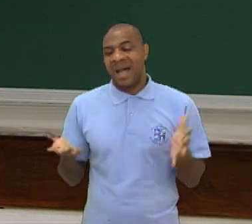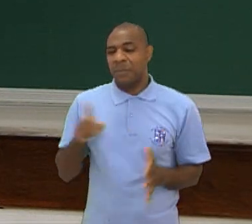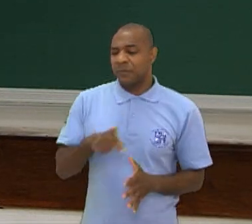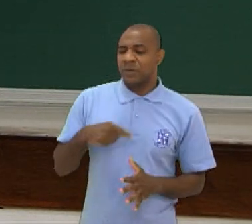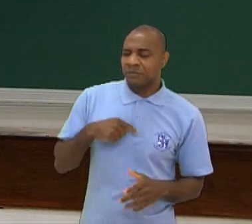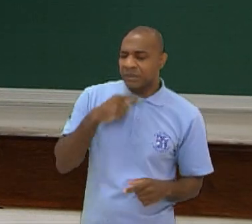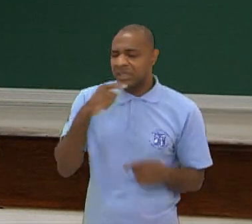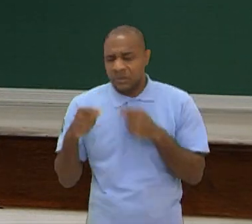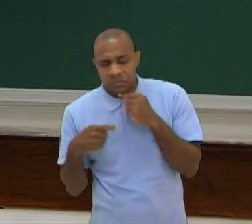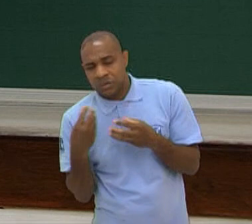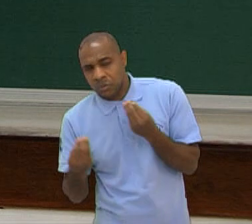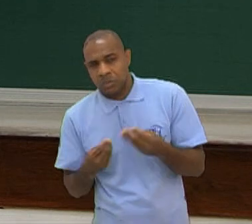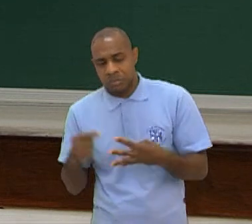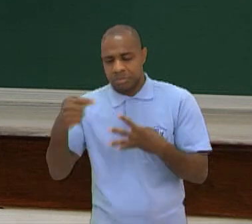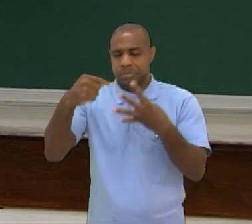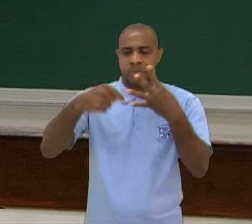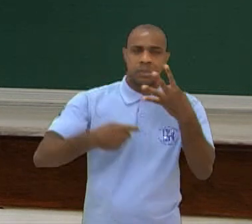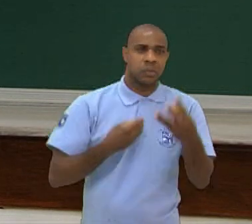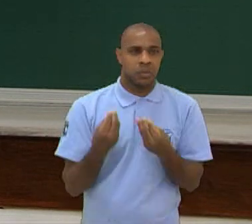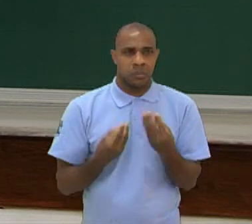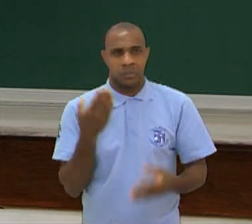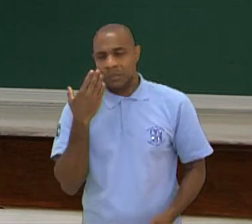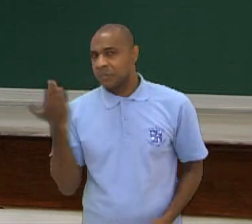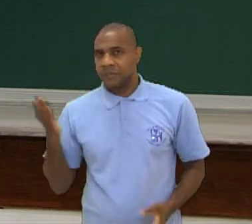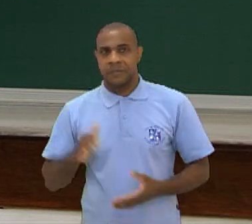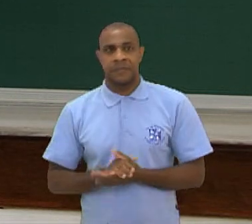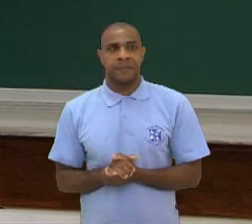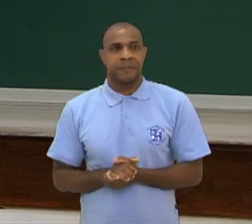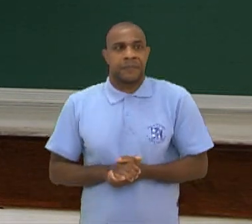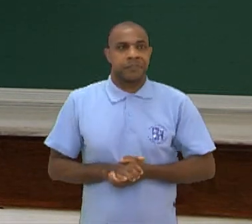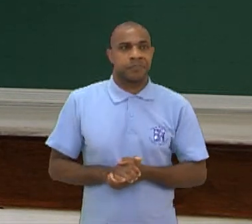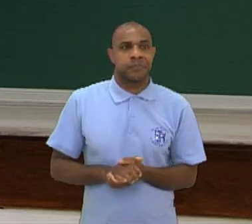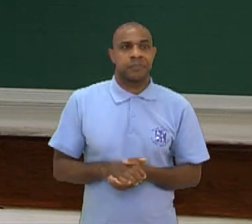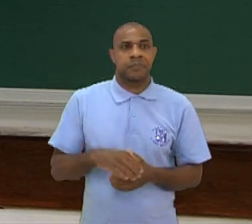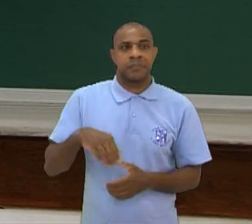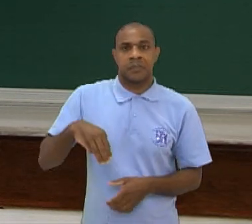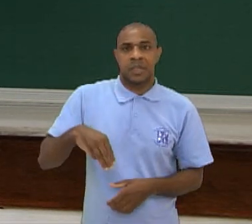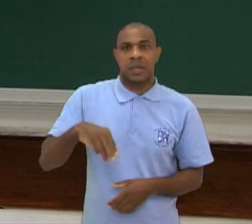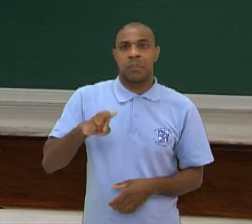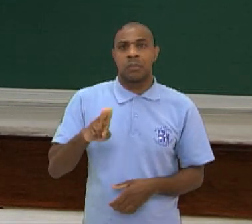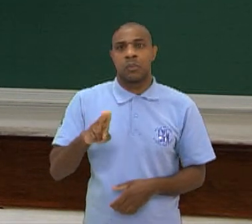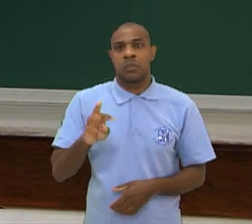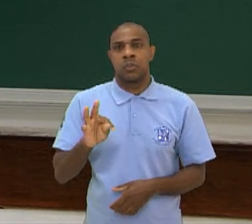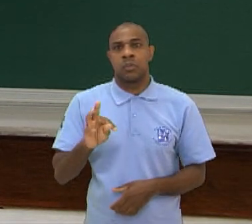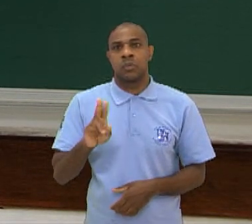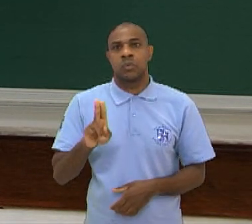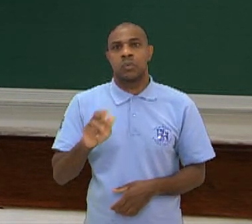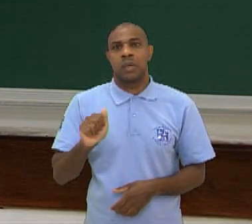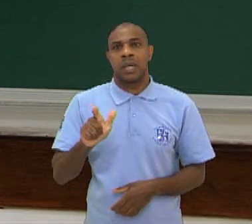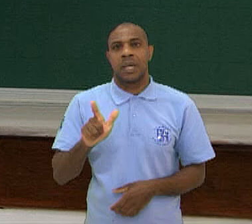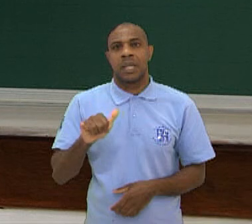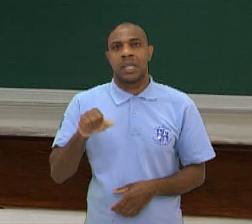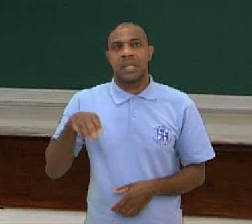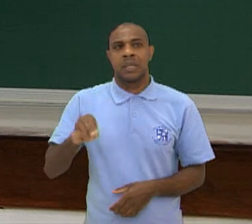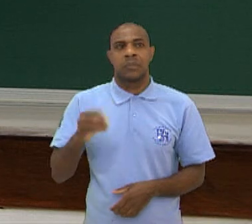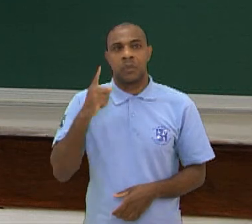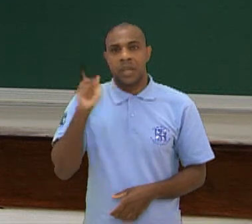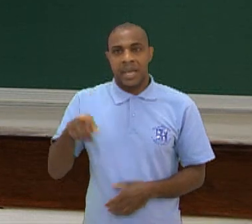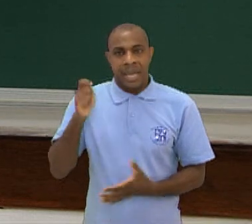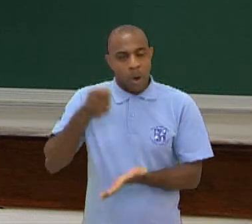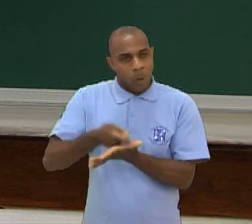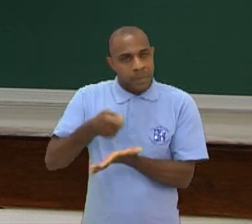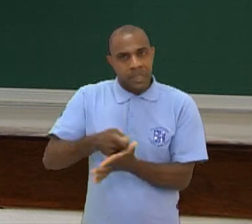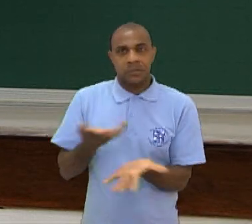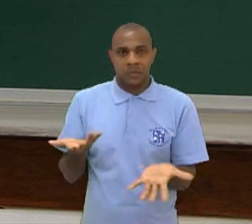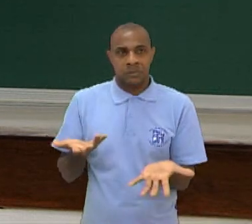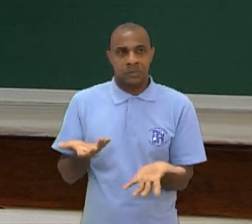mutualismo e protocooperação. Então, vamos ver por que não é protocooperação? Mutualismo, lembra que é algo obrigatório? Está beneficiando as